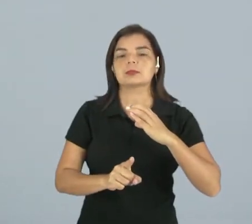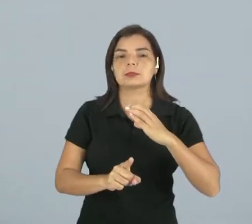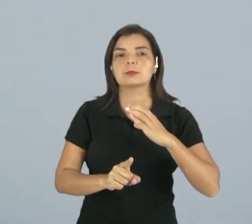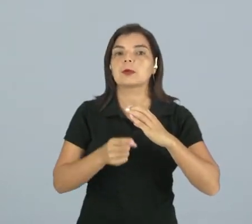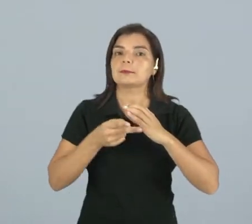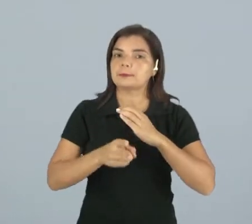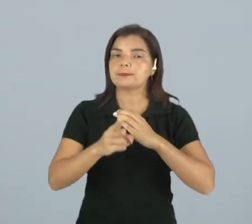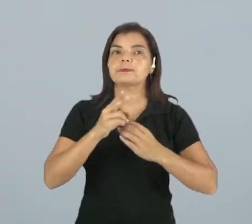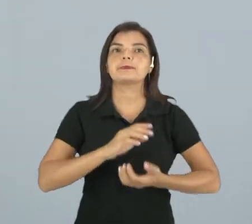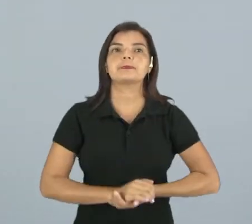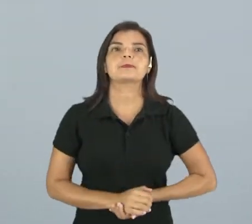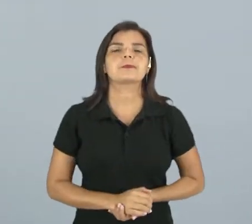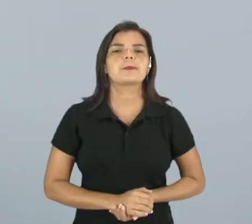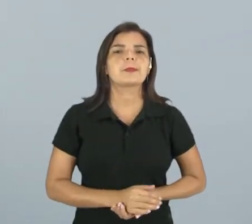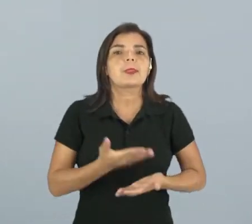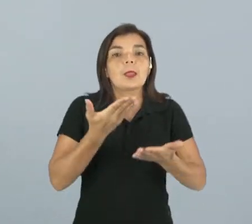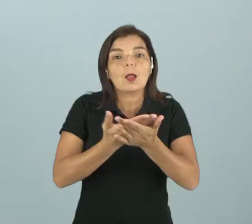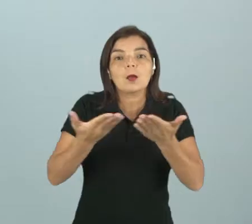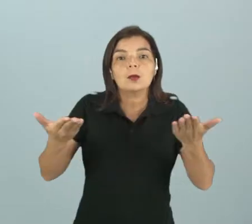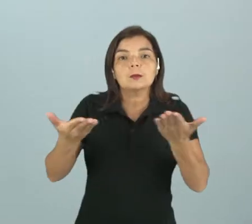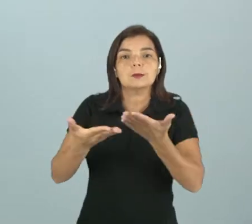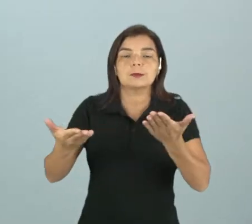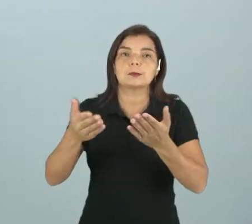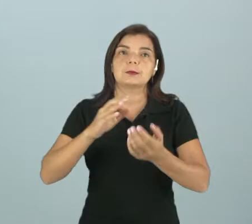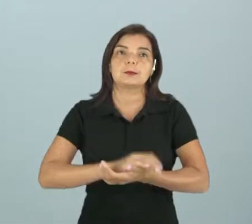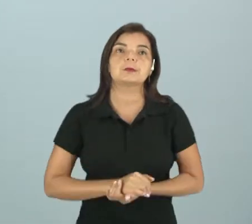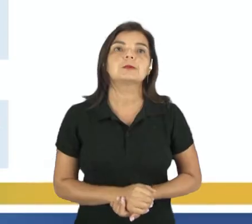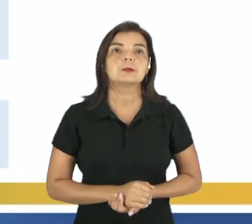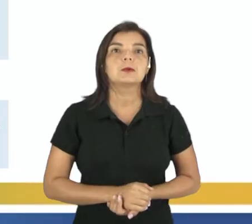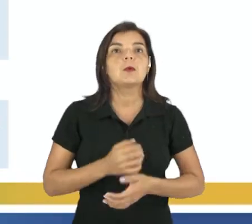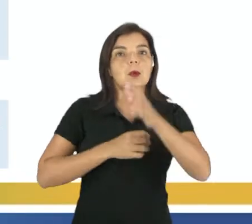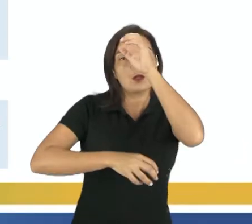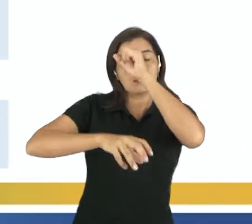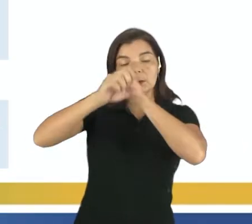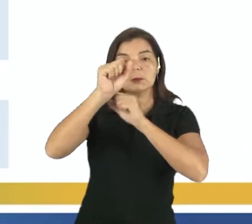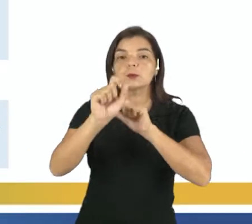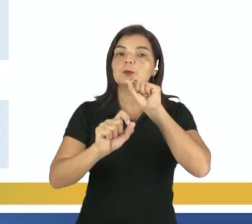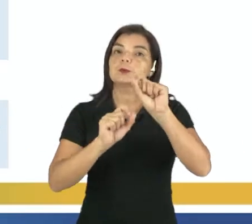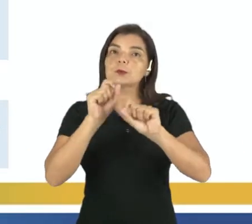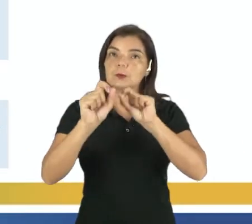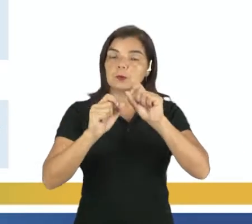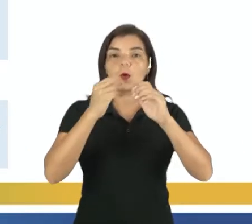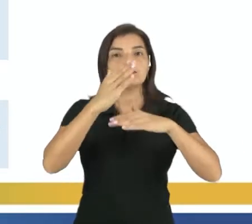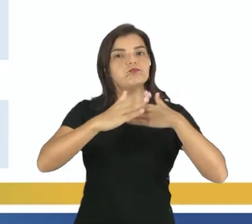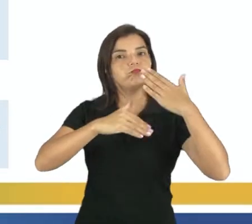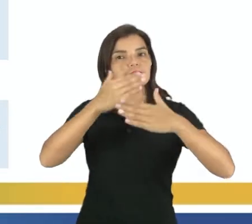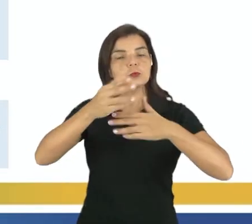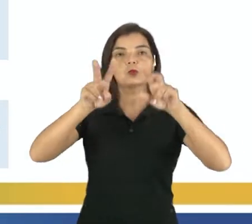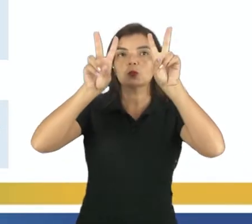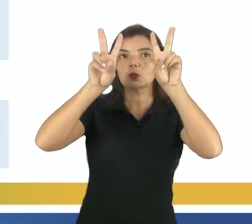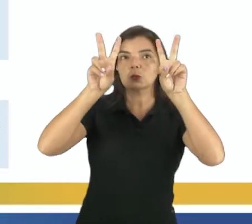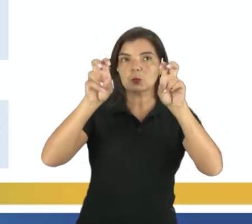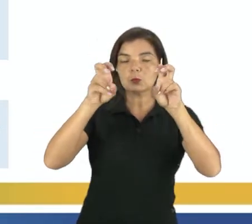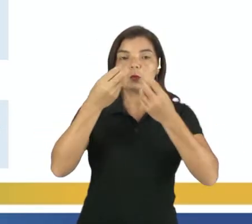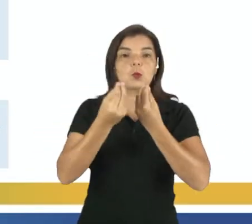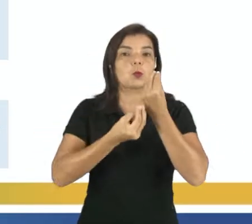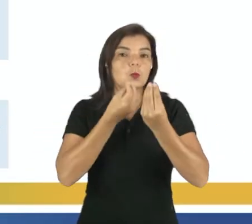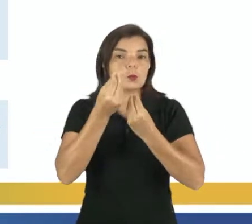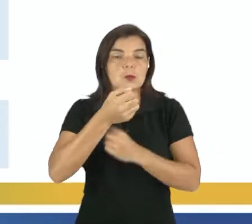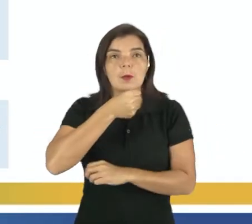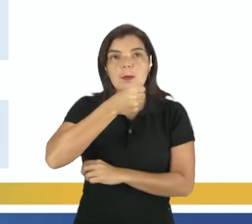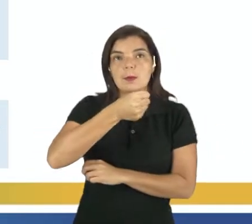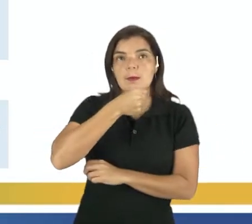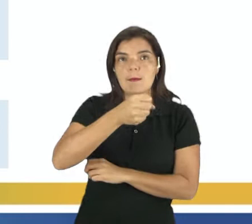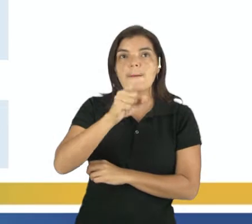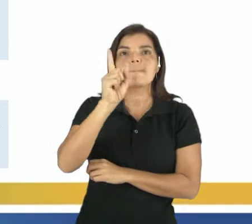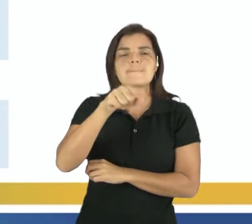Vamos continuar. E o que nós vamos falar na aula de hoje? Nós vamos aprender mais a respeito de como títulos